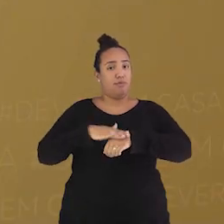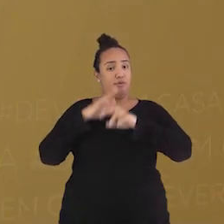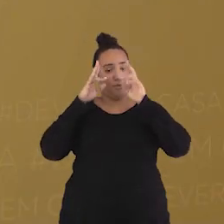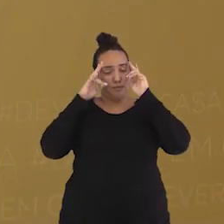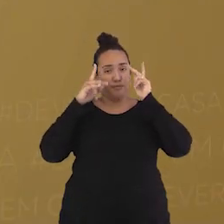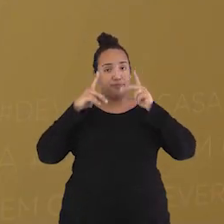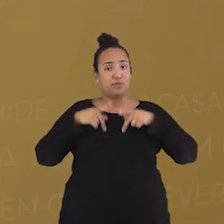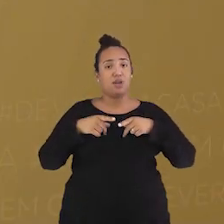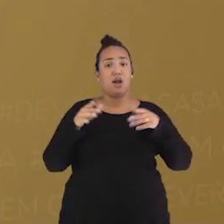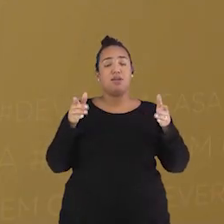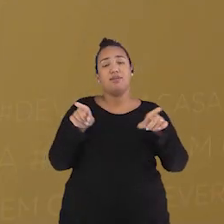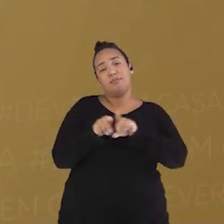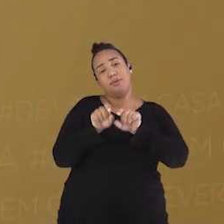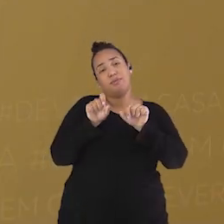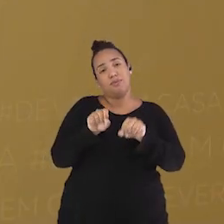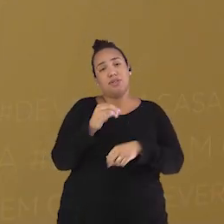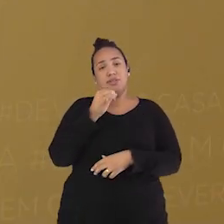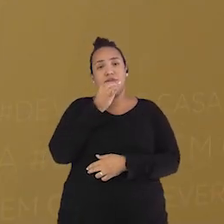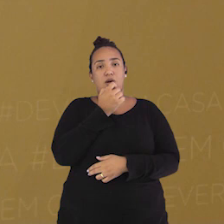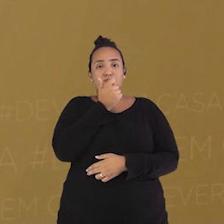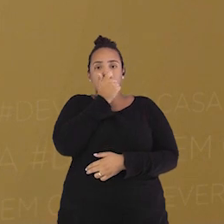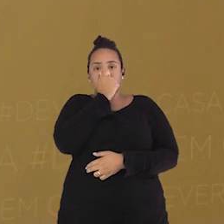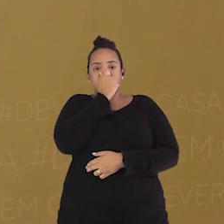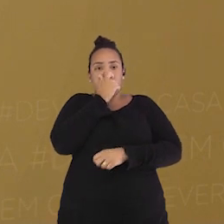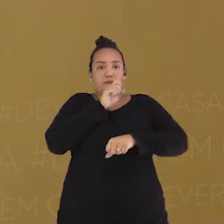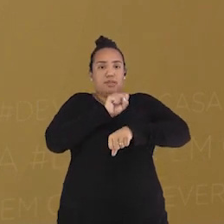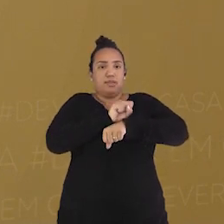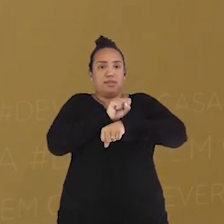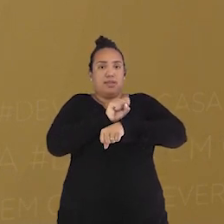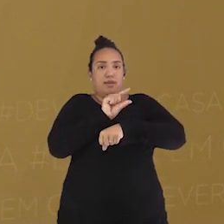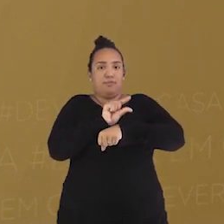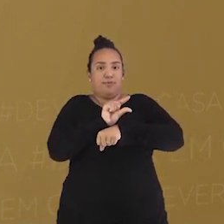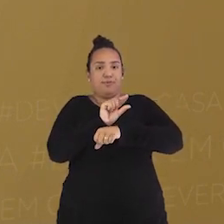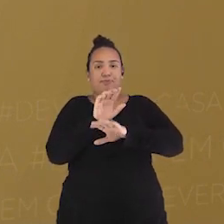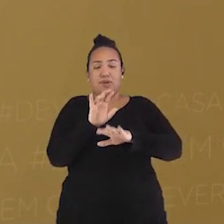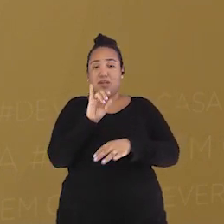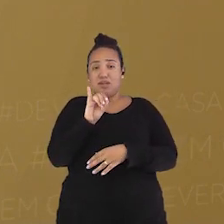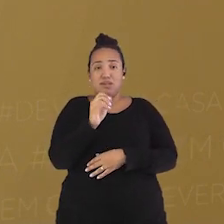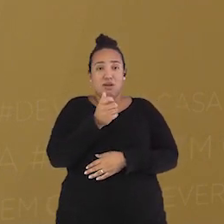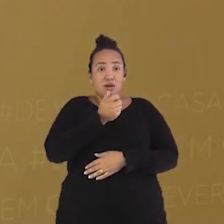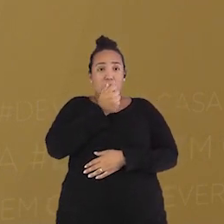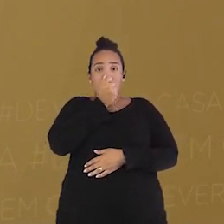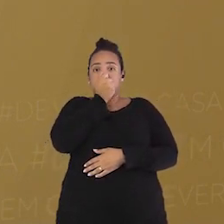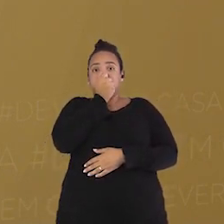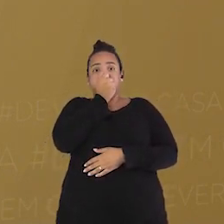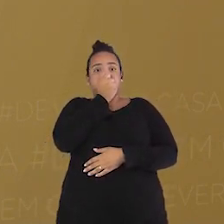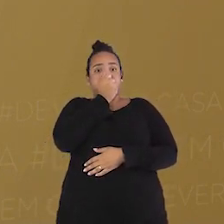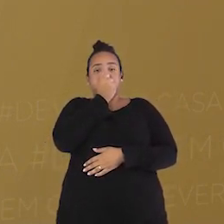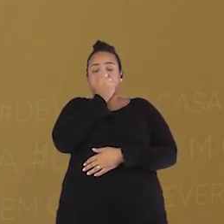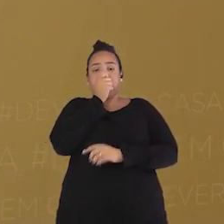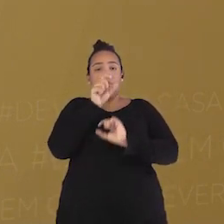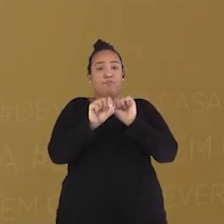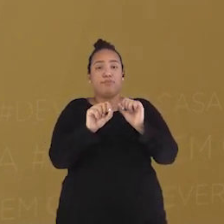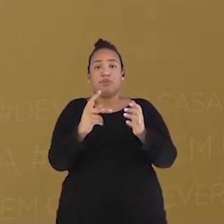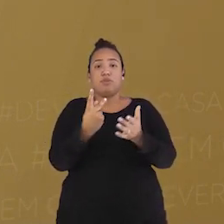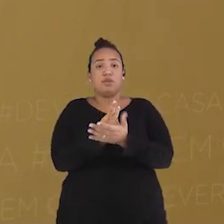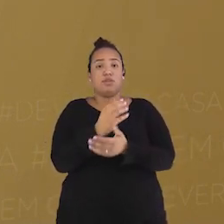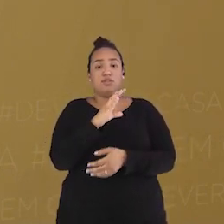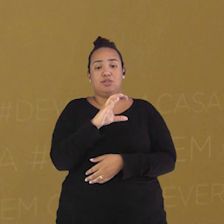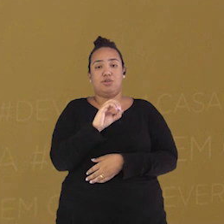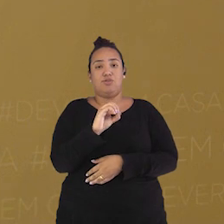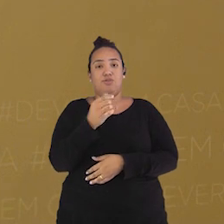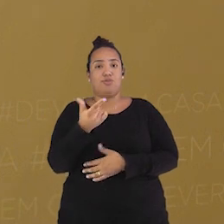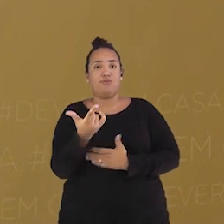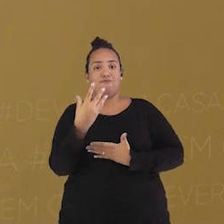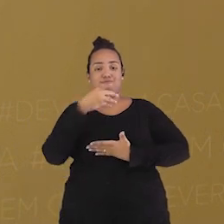também prender a respiração por algum tempo. Mas se eu parar de respirar por muito tempo, o gás carbônico deixa de ser eliminado